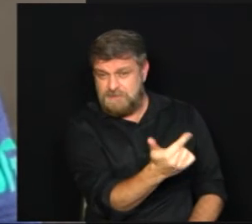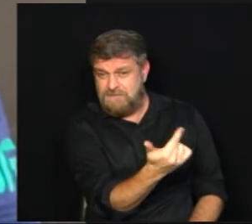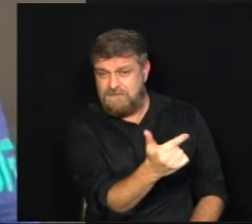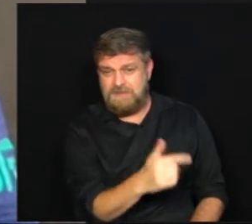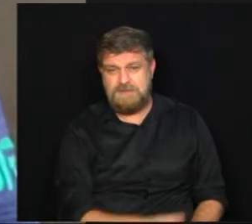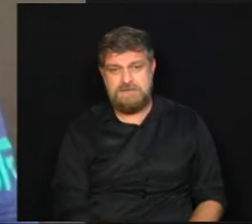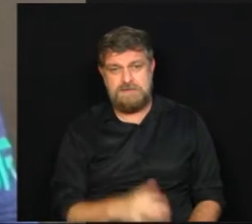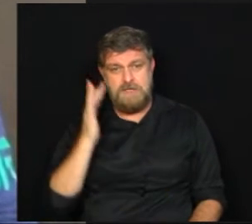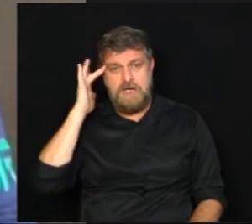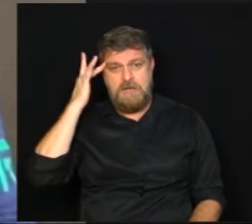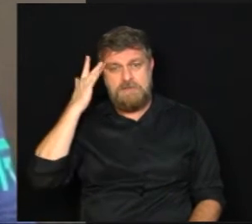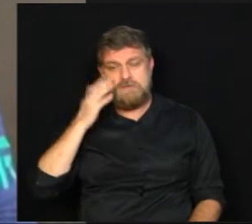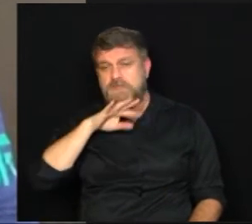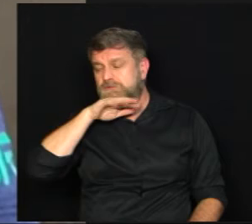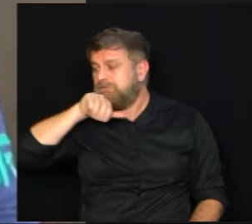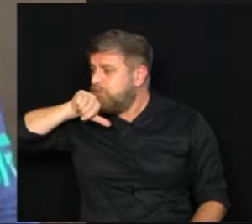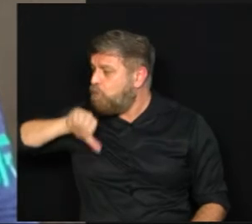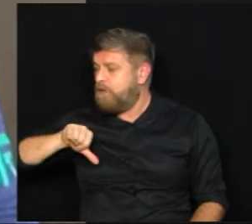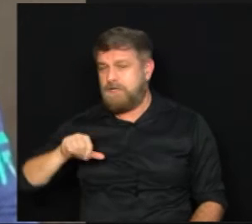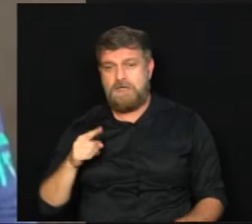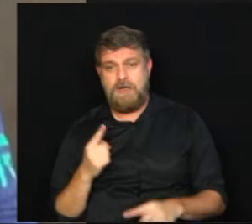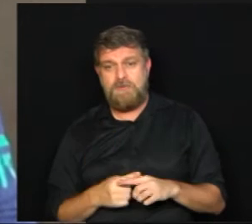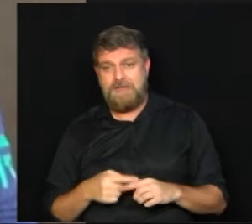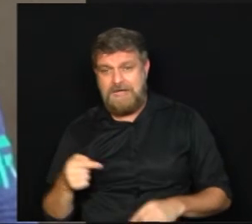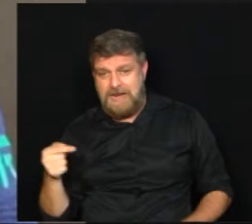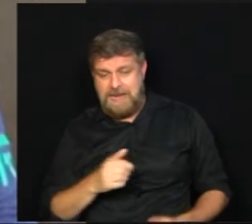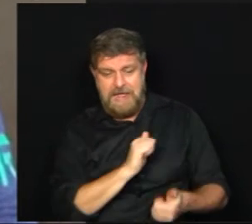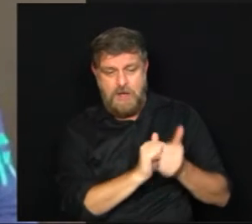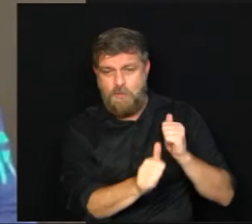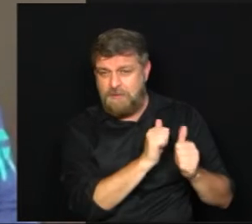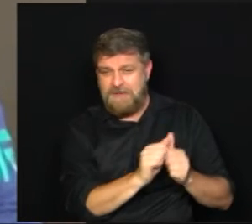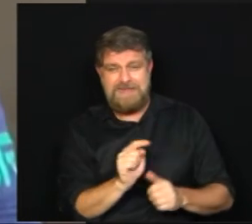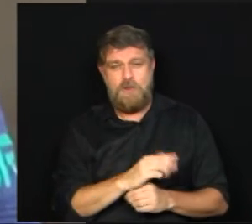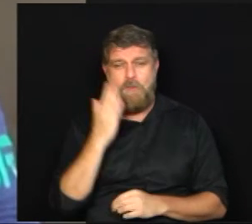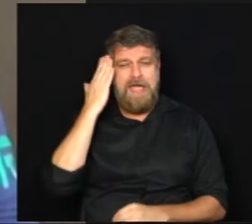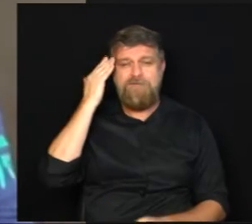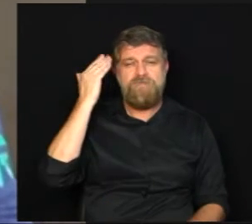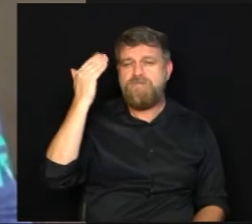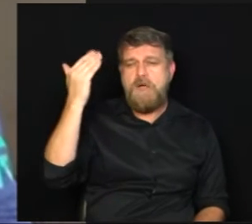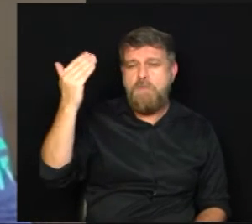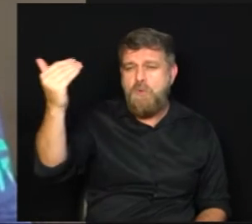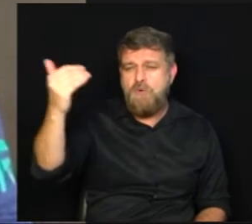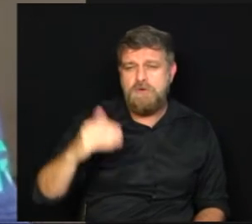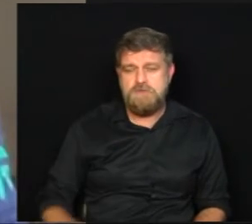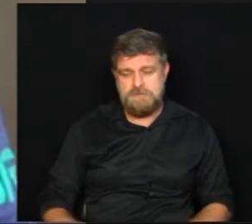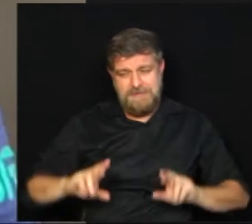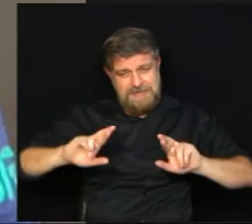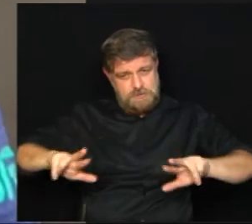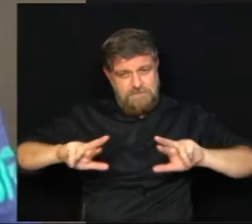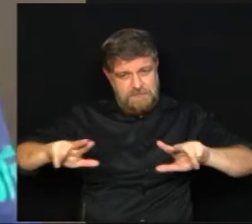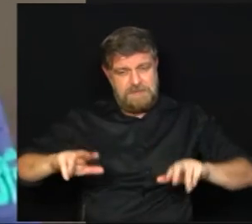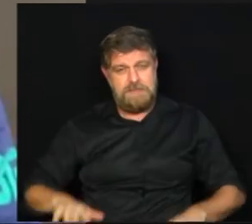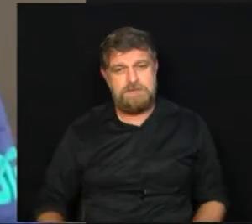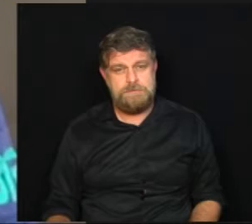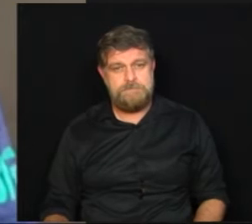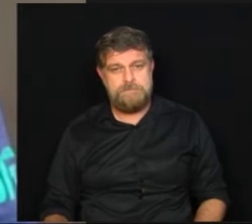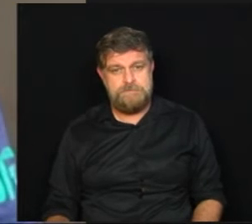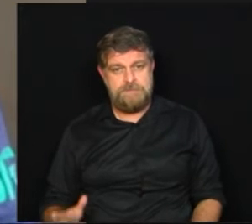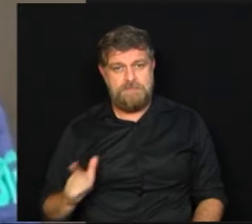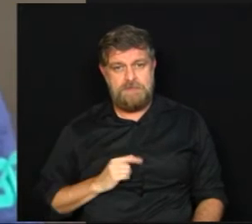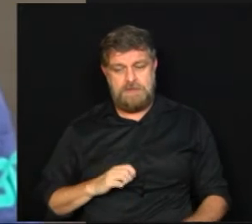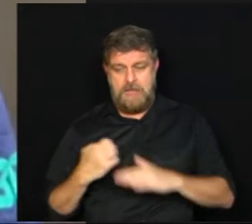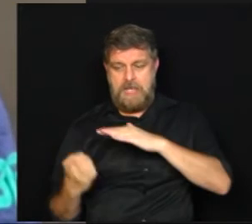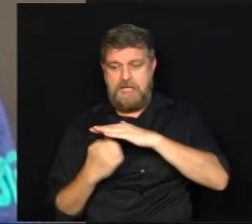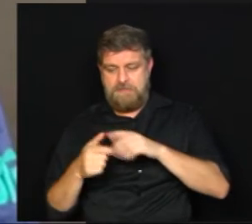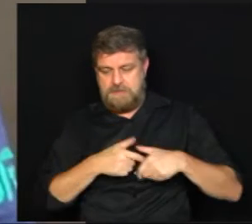que seria bem ruim, porque como o nosso esporte ainda não é tão visado quanto alguns outros, questão de